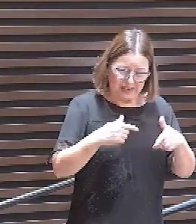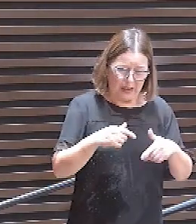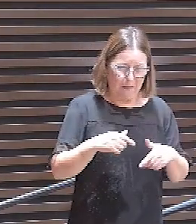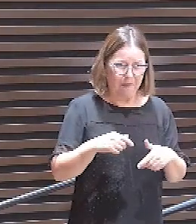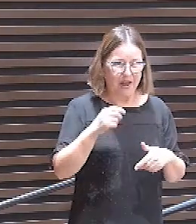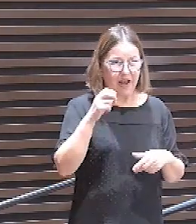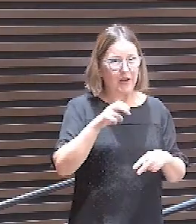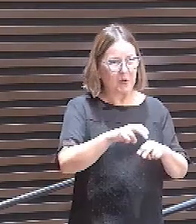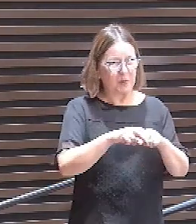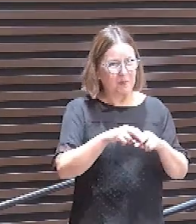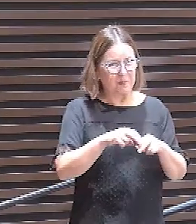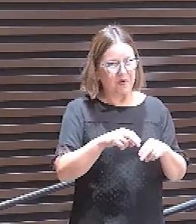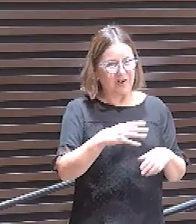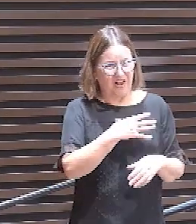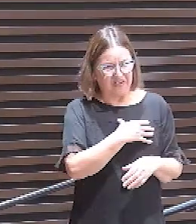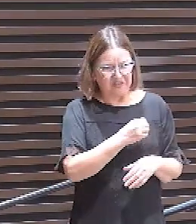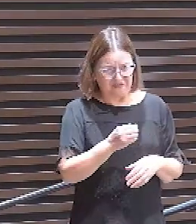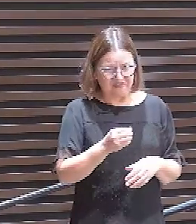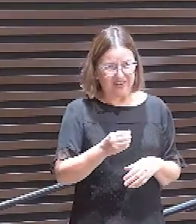um peso.